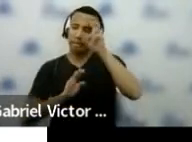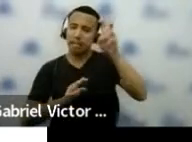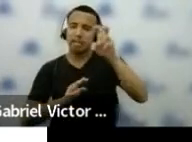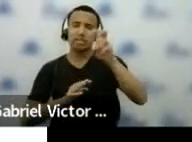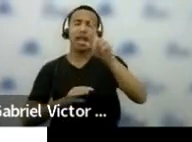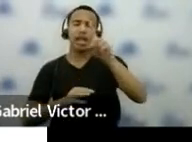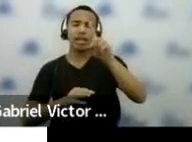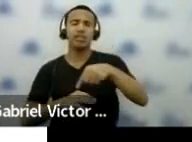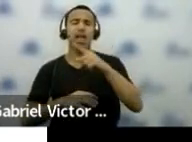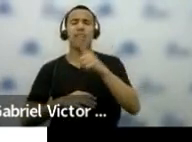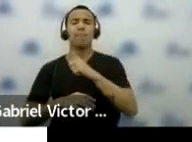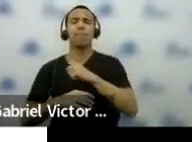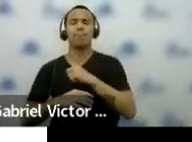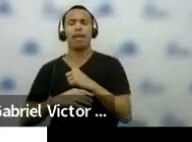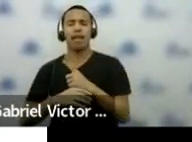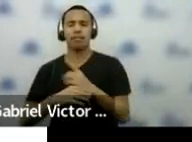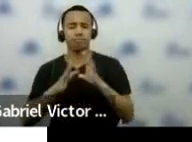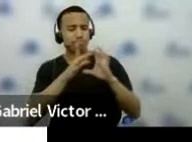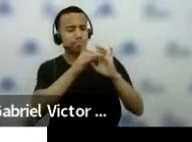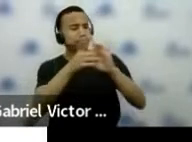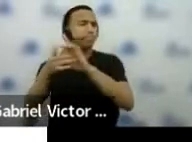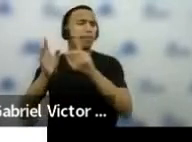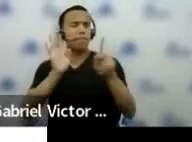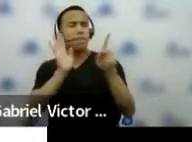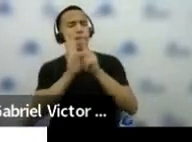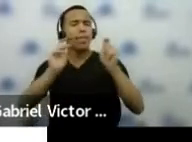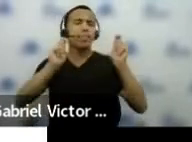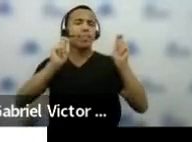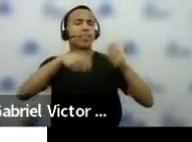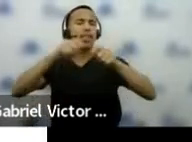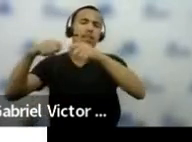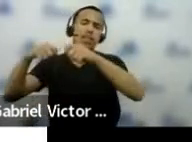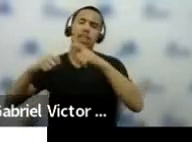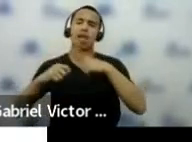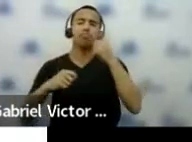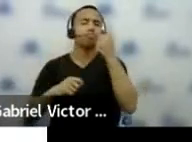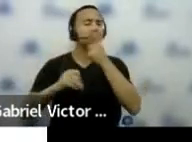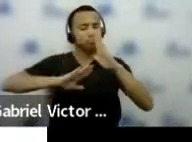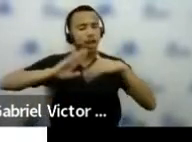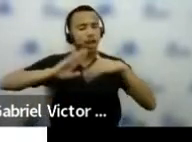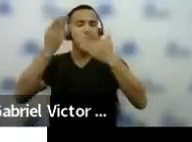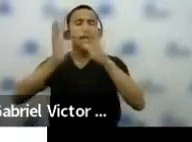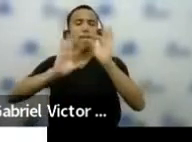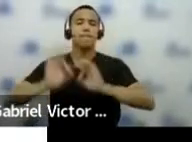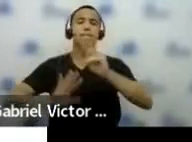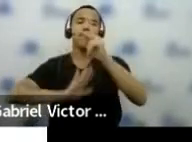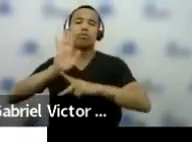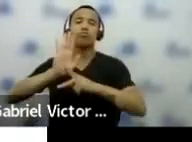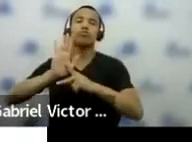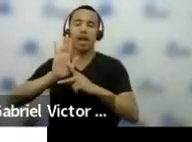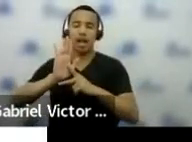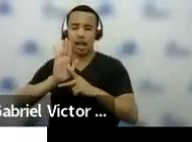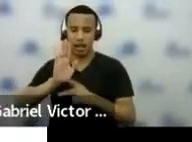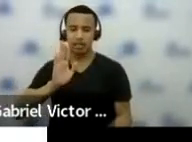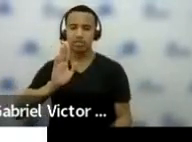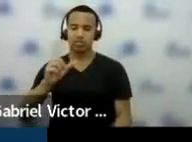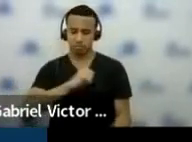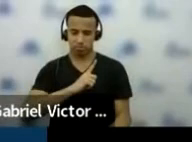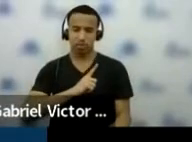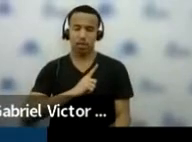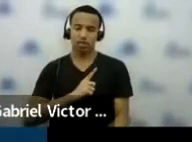inteligentes, onde aqui também os associados da ABS podem contribuir, podem desenvolver projetos no âmbito de mobilidade